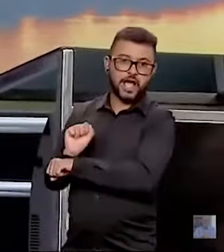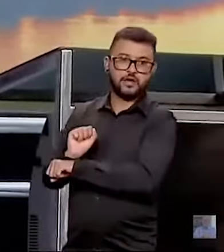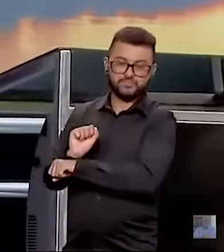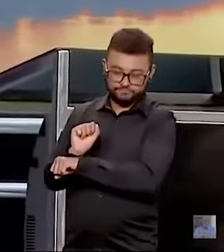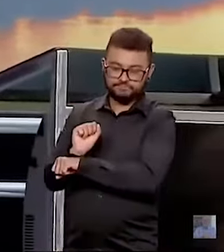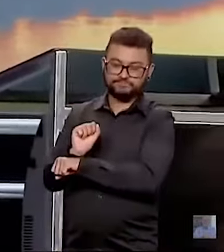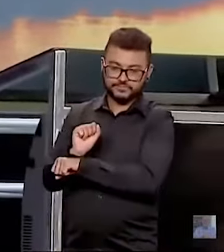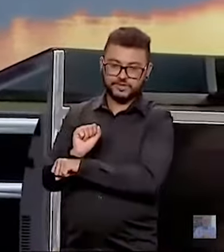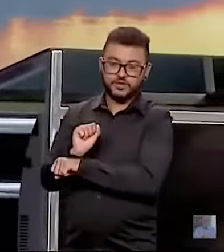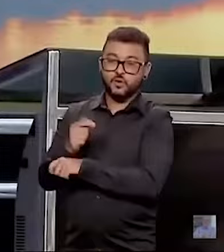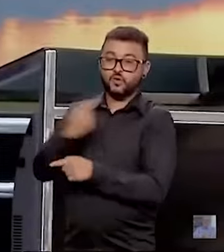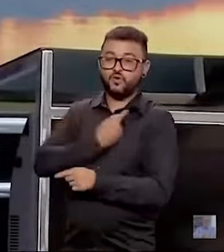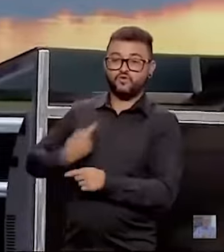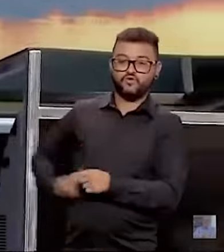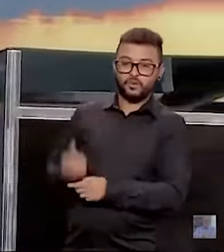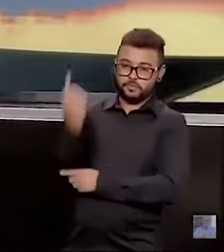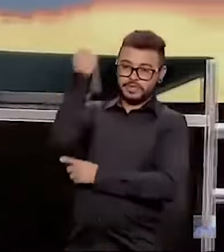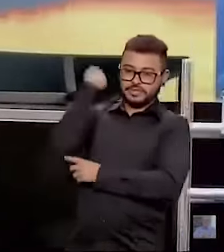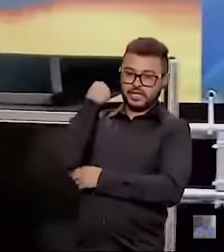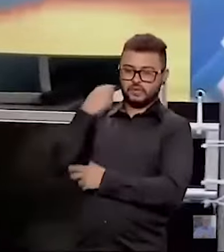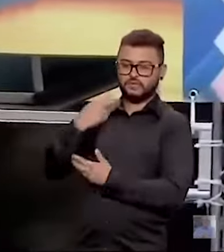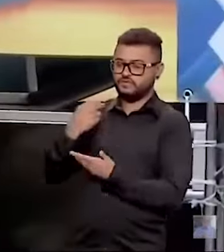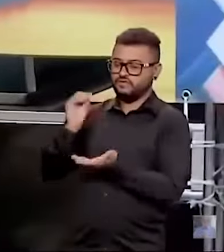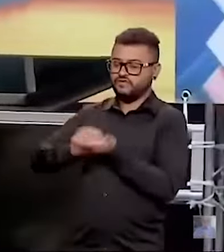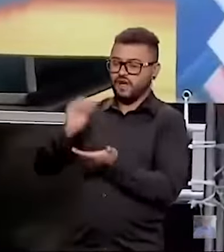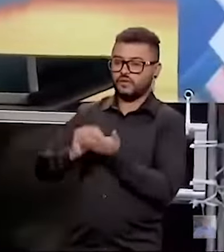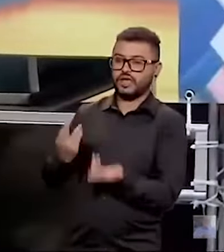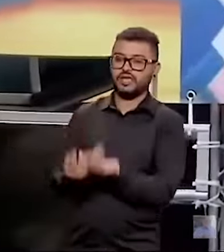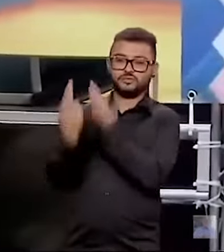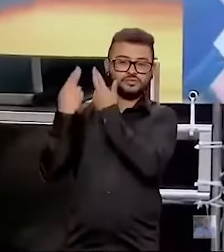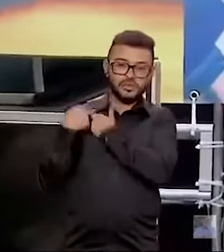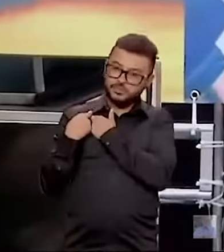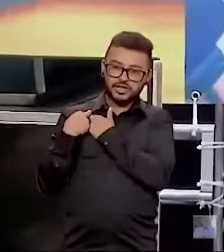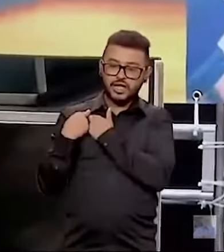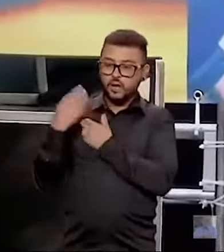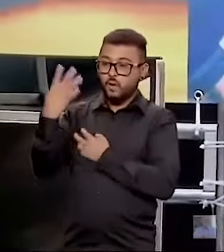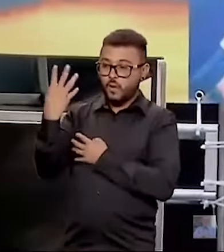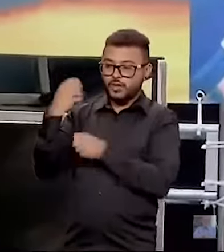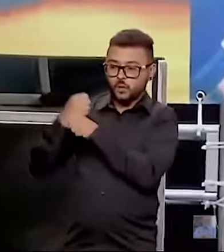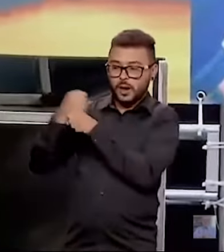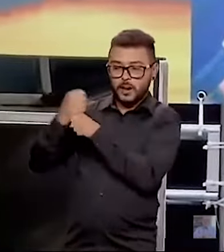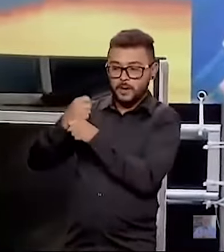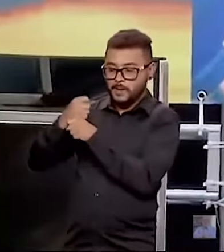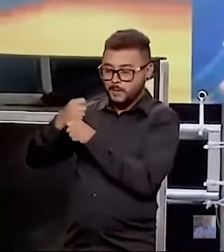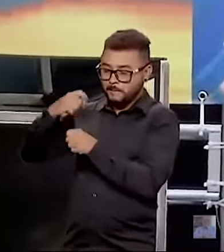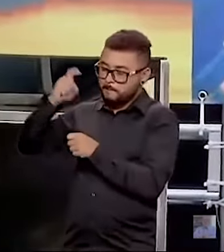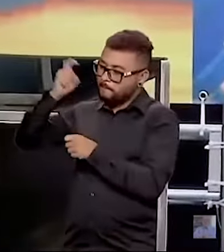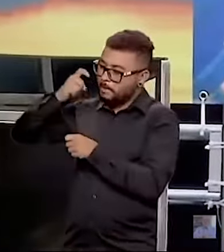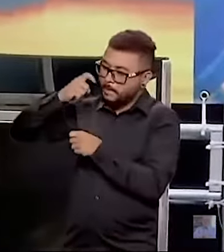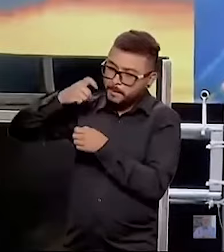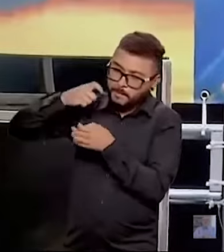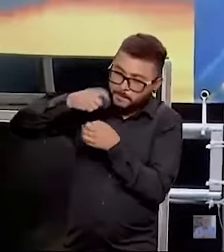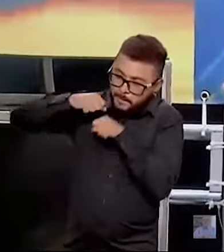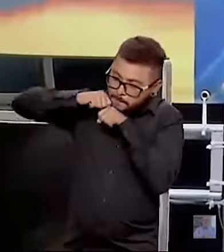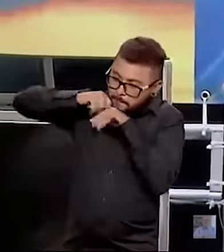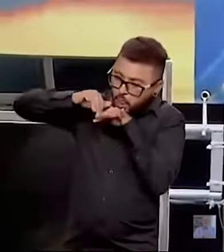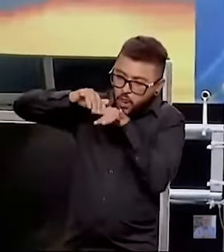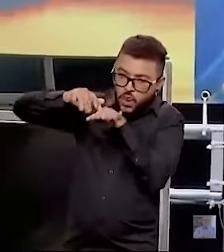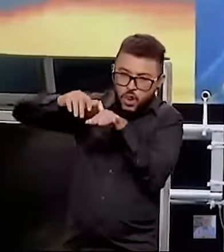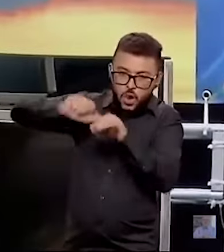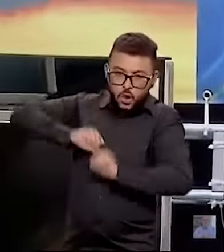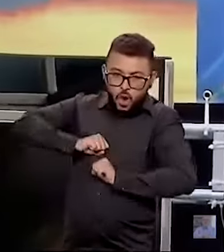brasileiras estavam paralisadas por um governo irresponsável que ficou 4 anos mentindo nesse